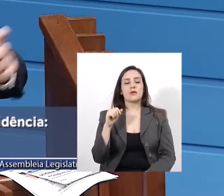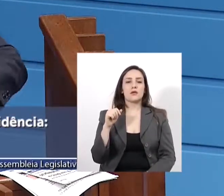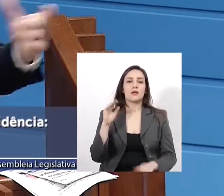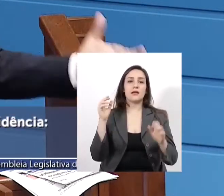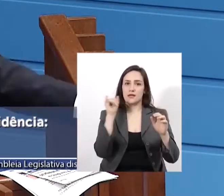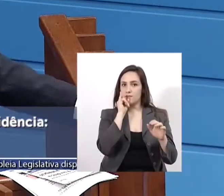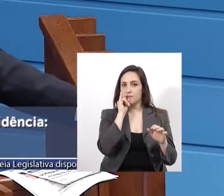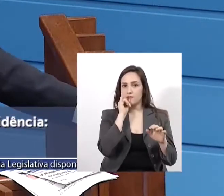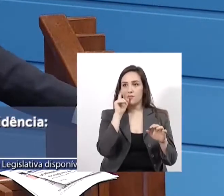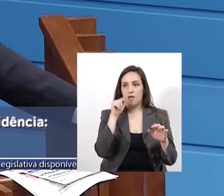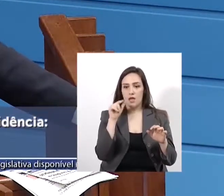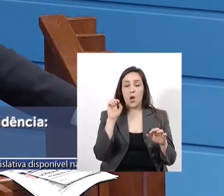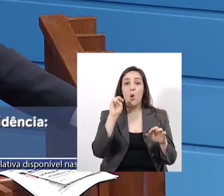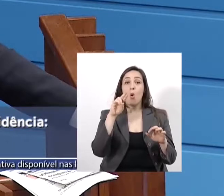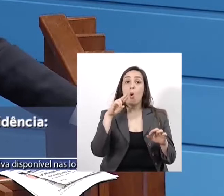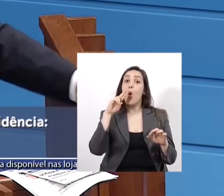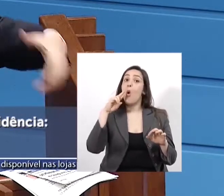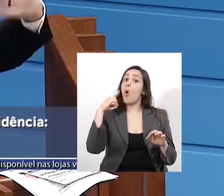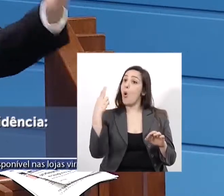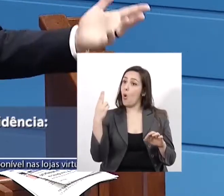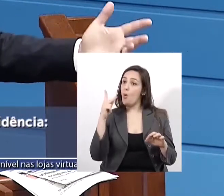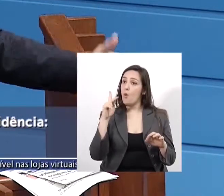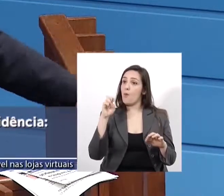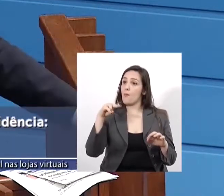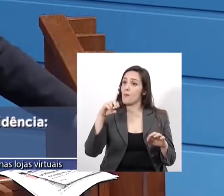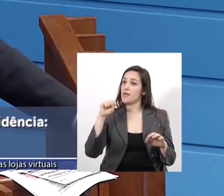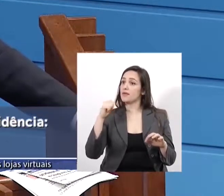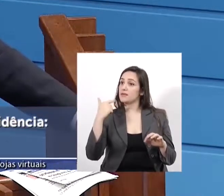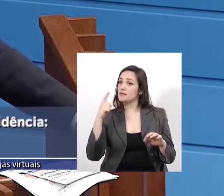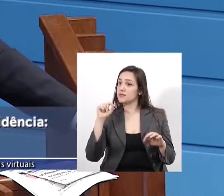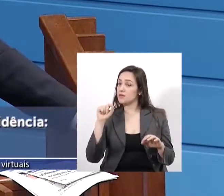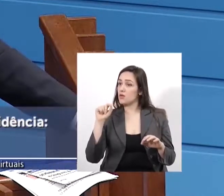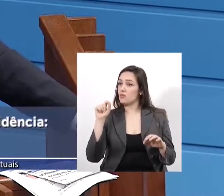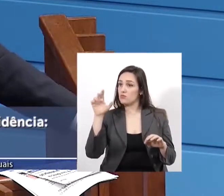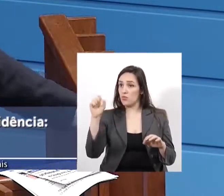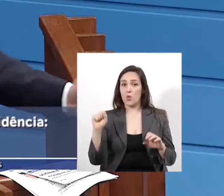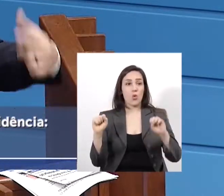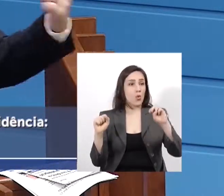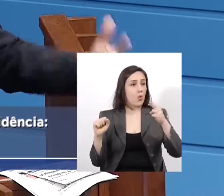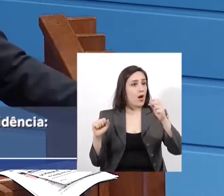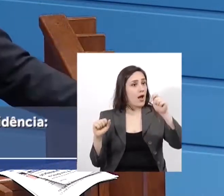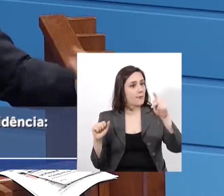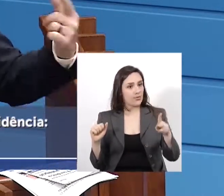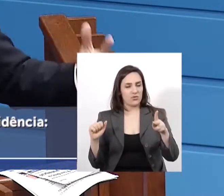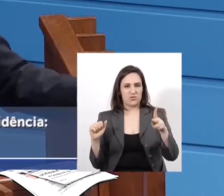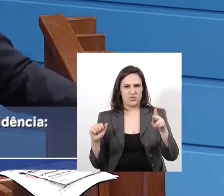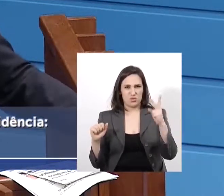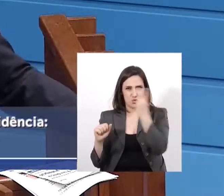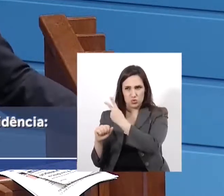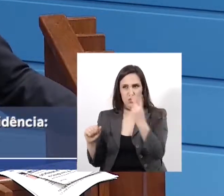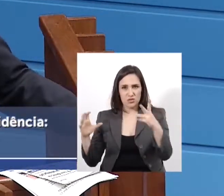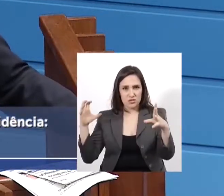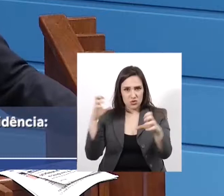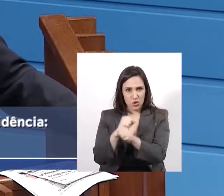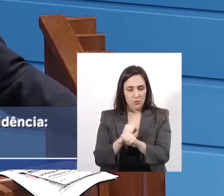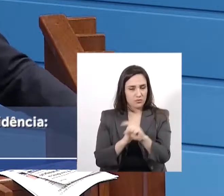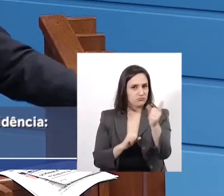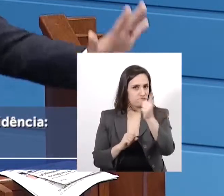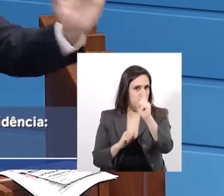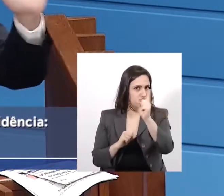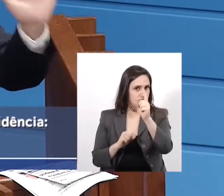Vai ter que fazer a opção, né, qual que é o maior valor. E a pensão da viúva é